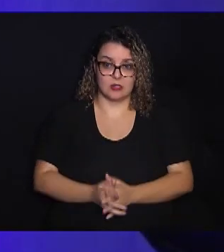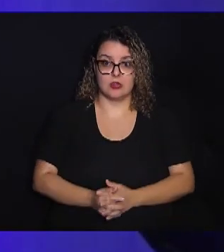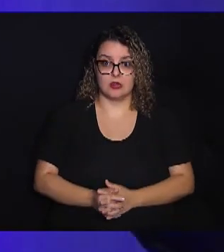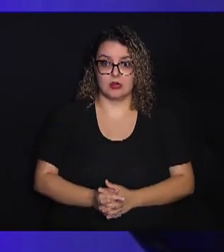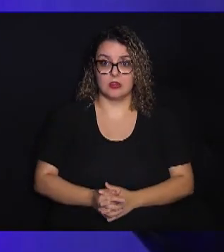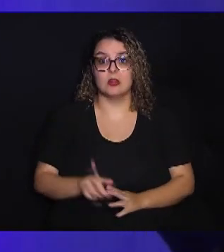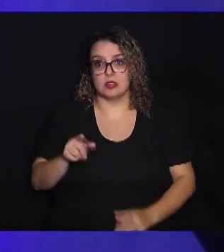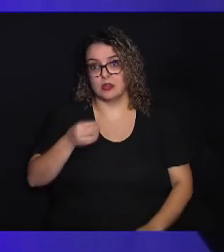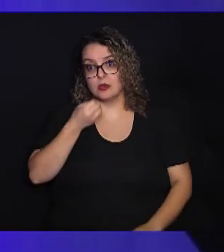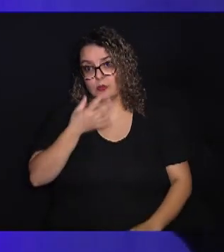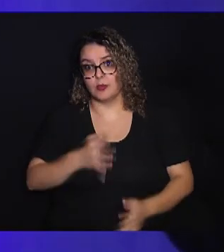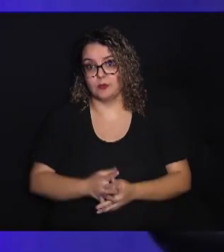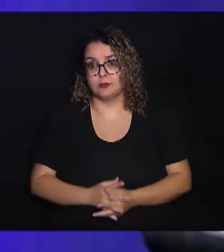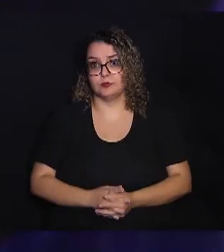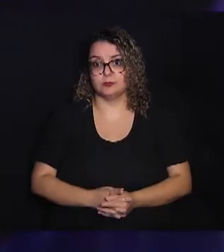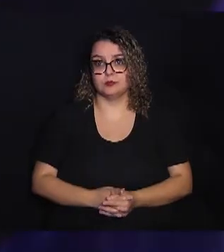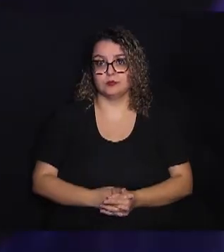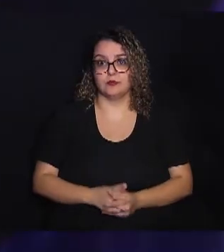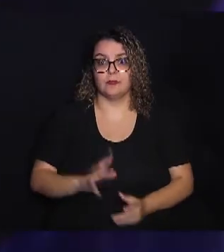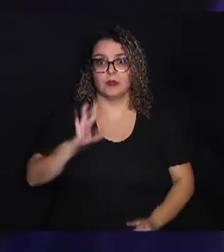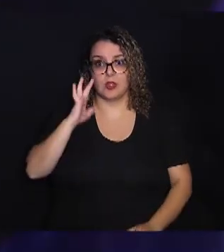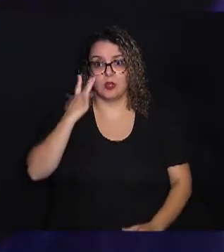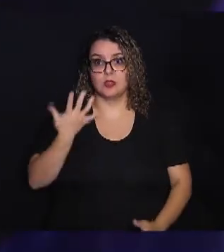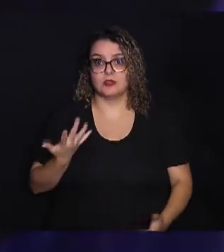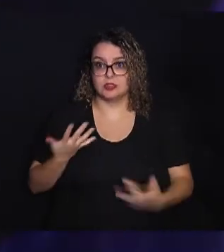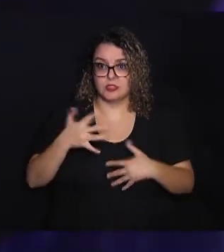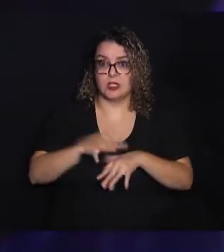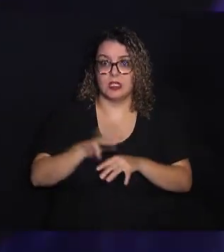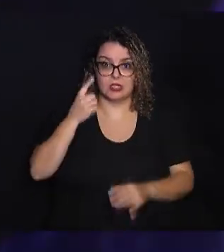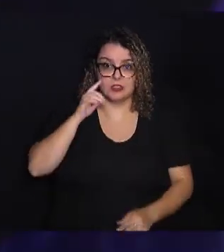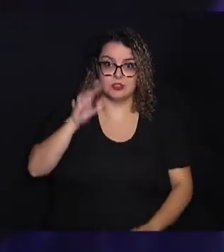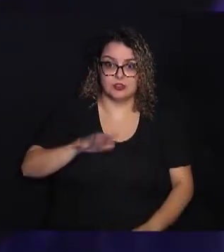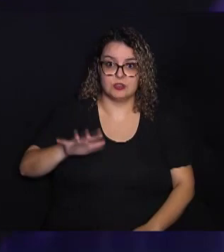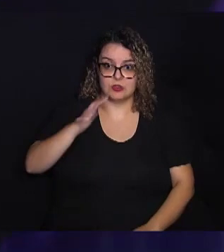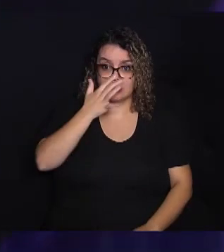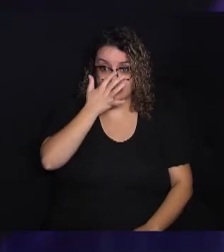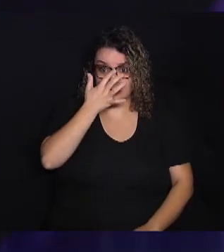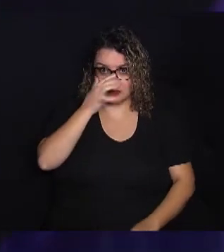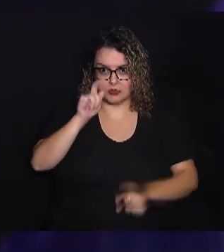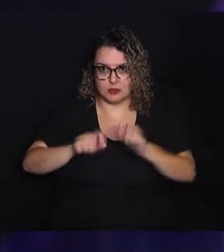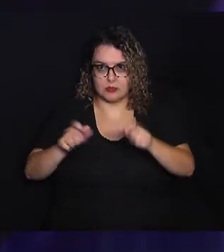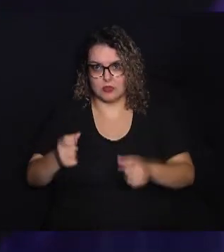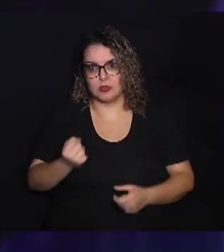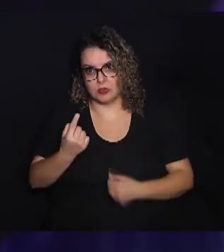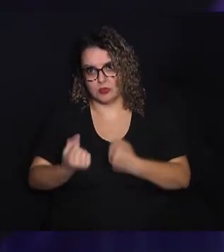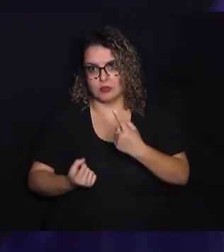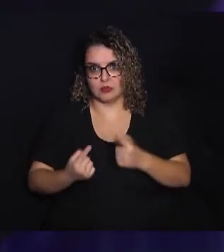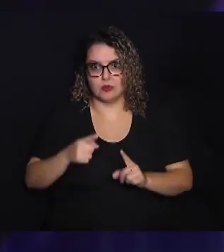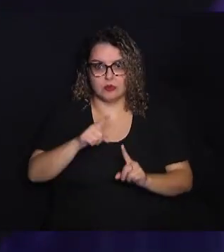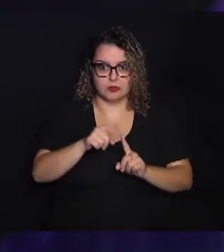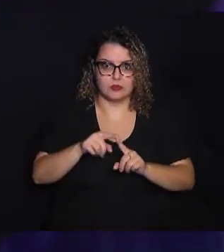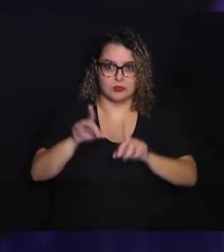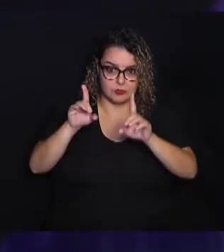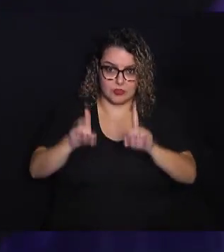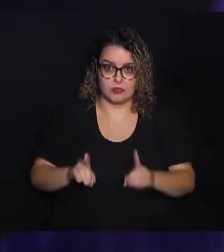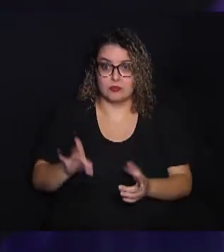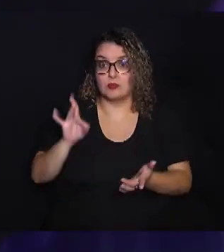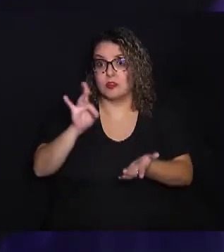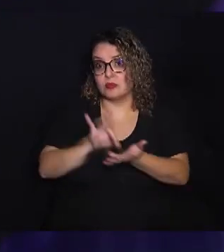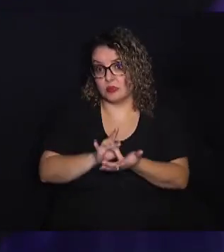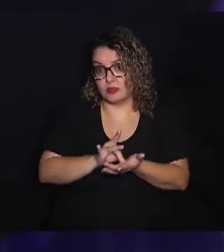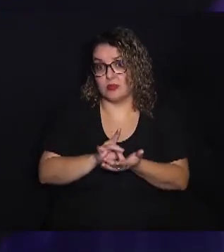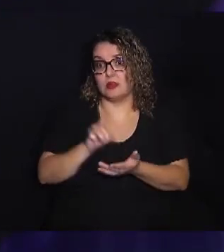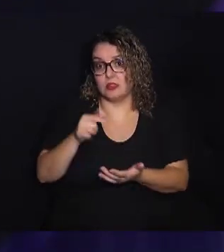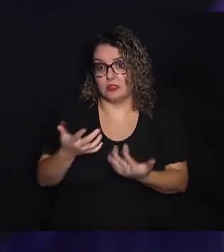muito bom isso. Acho que a inclusão a gente tem essa ideia de que a inclusão é para as pessoas que têm algum tipo de deficiência, mas na verdade a inclusão